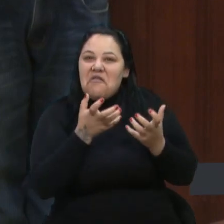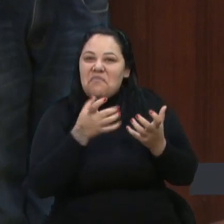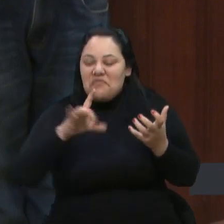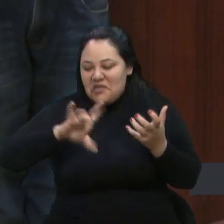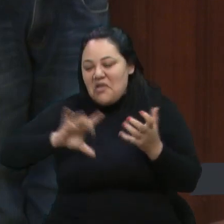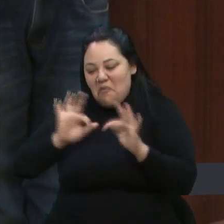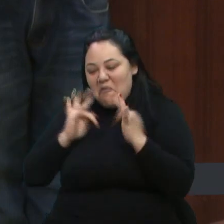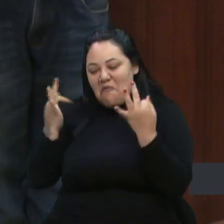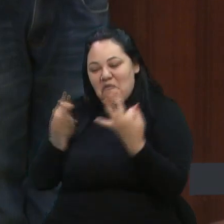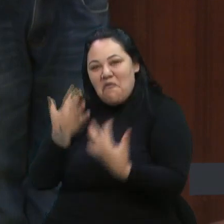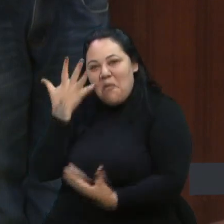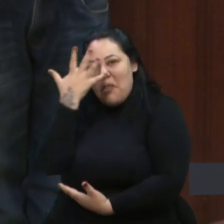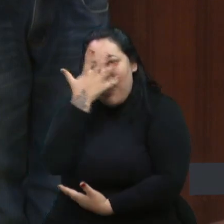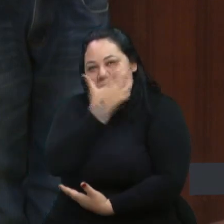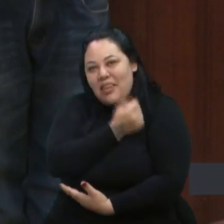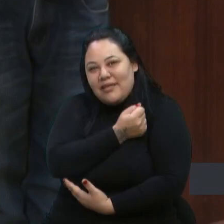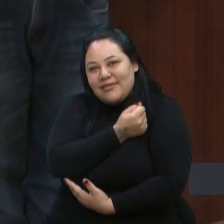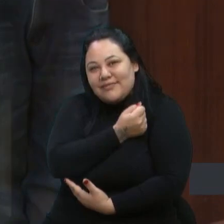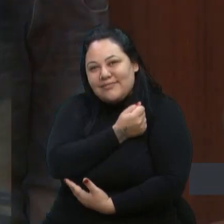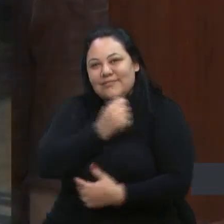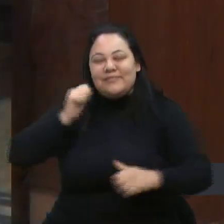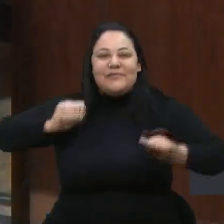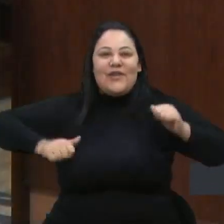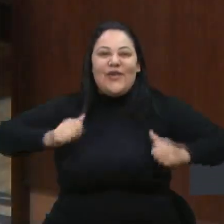agora. Teixeirinha.